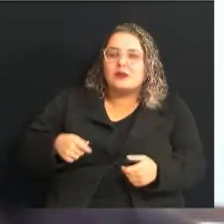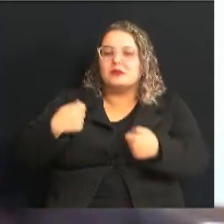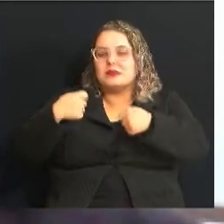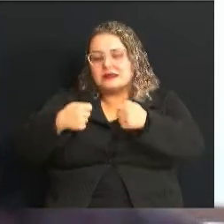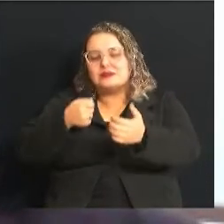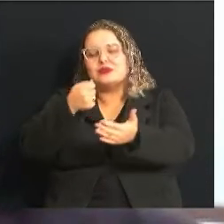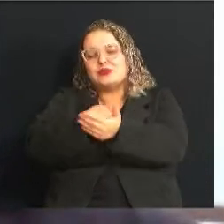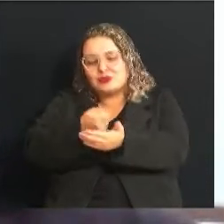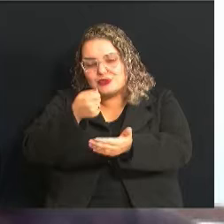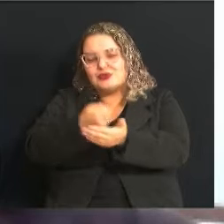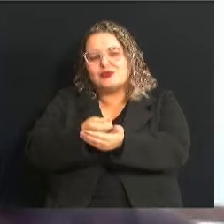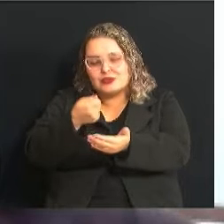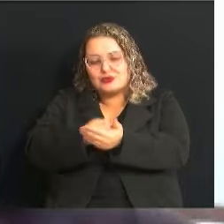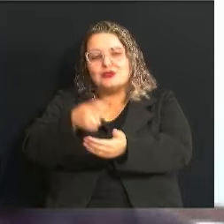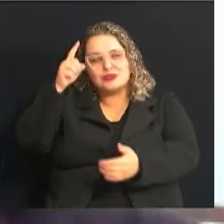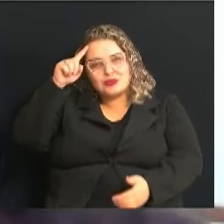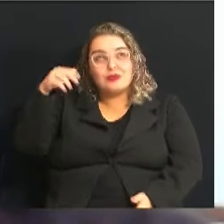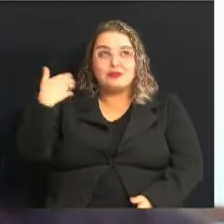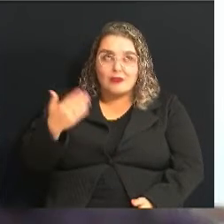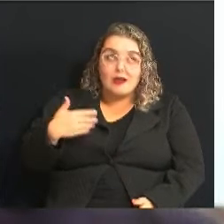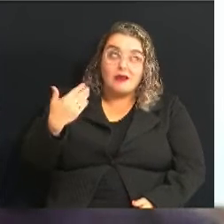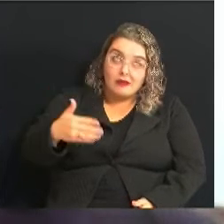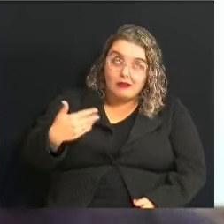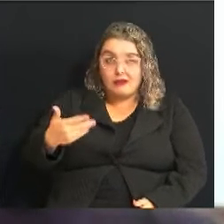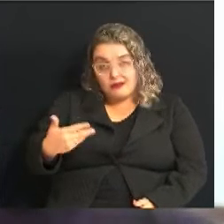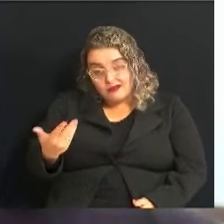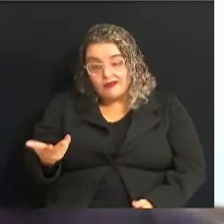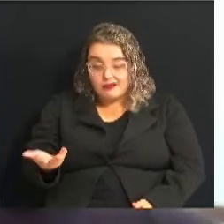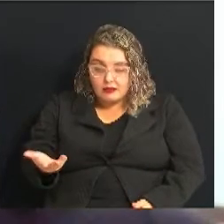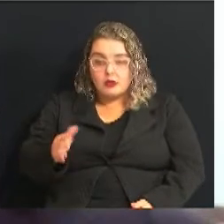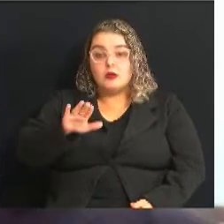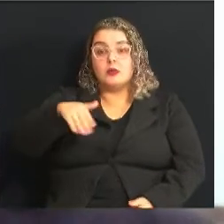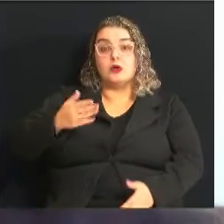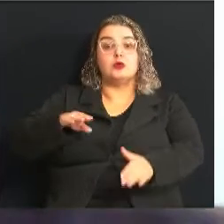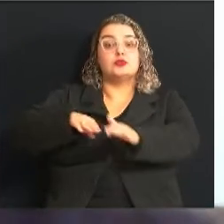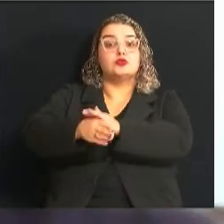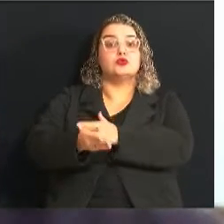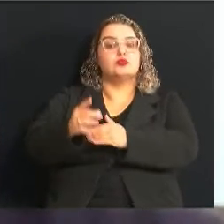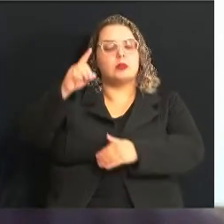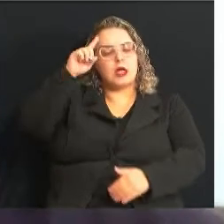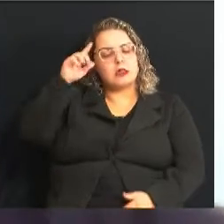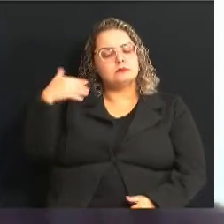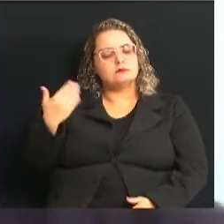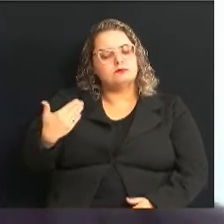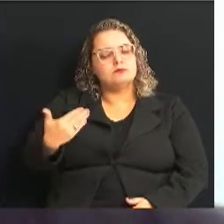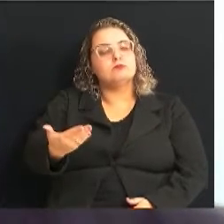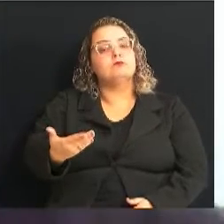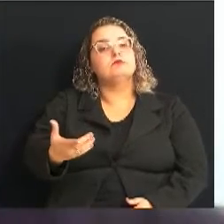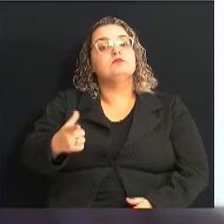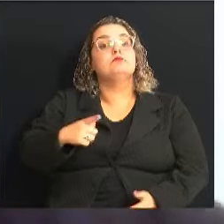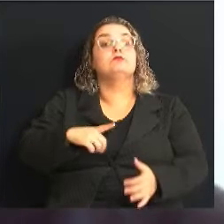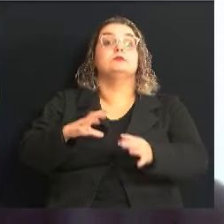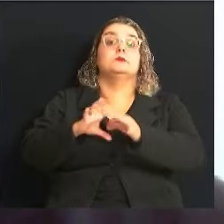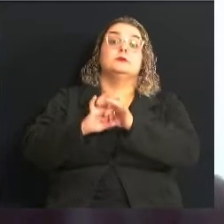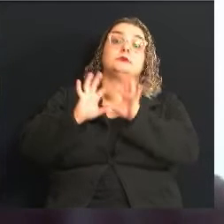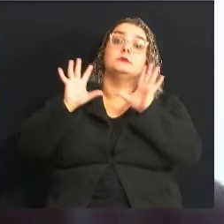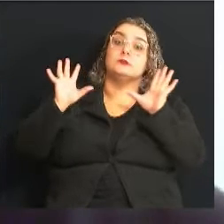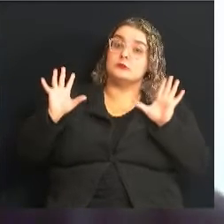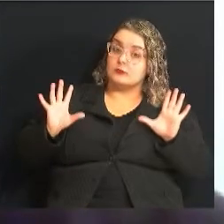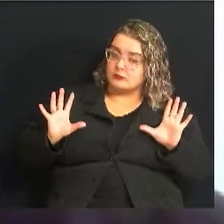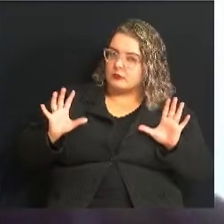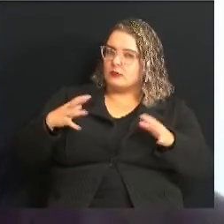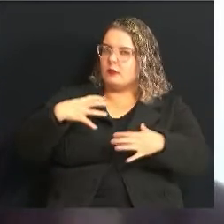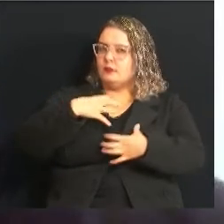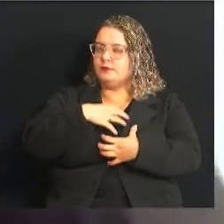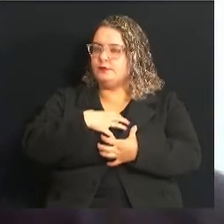os dias. Mas, ao mesmo tempo, quando você está acostumado a uma rotina, você ganha uma liberdade, né? Uma sensação